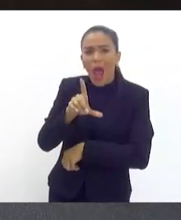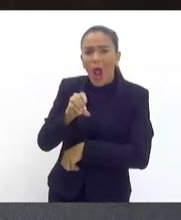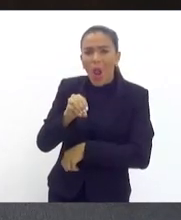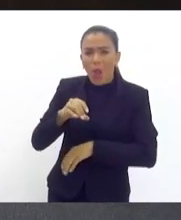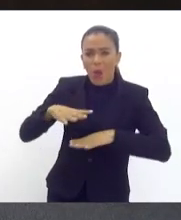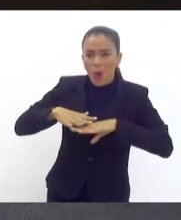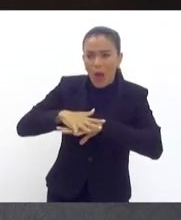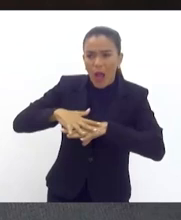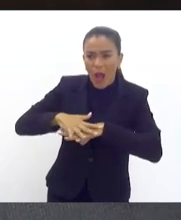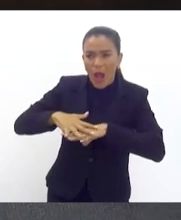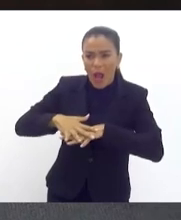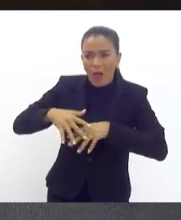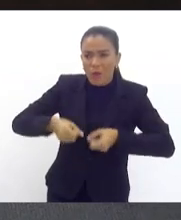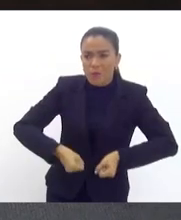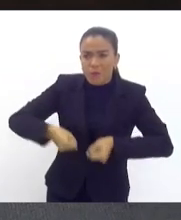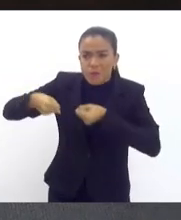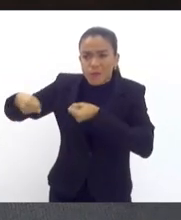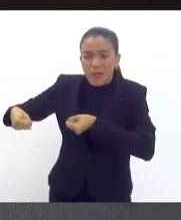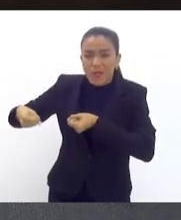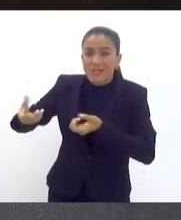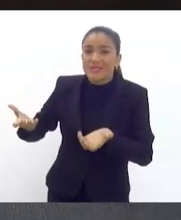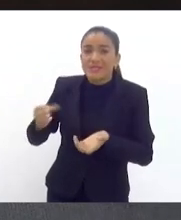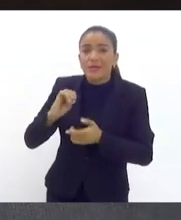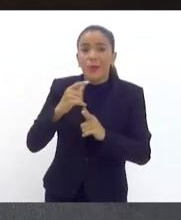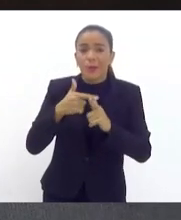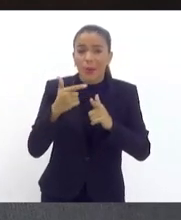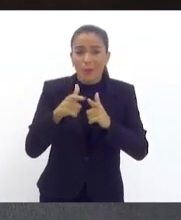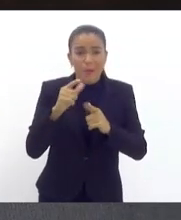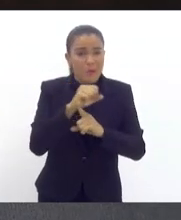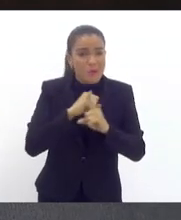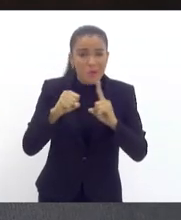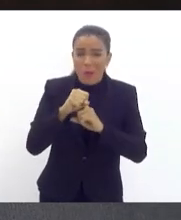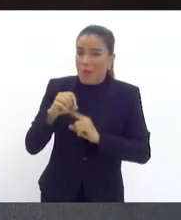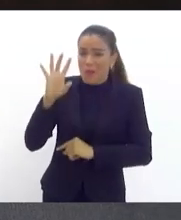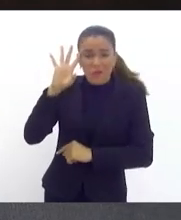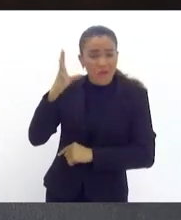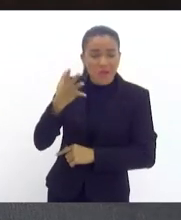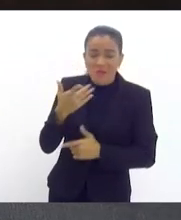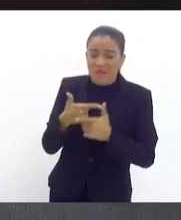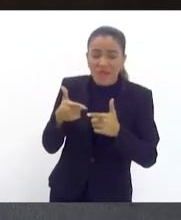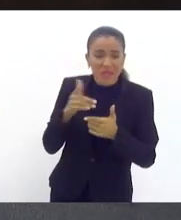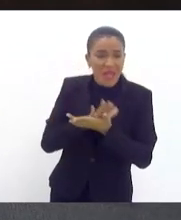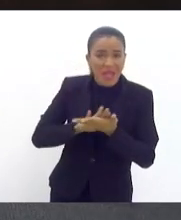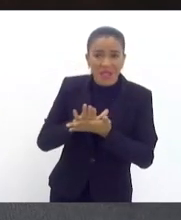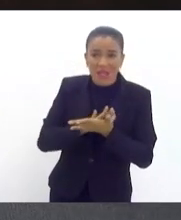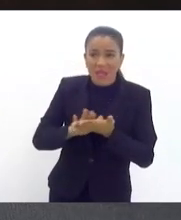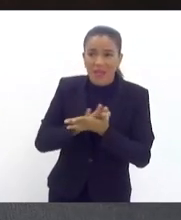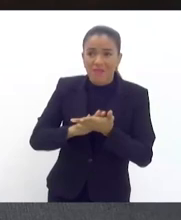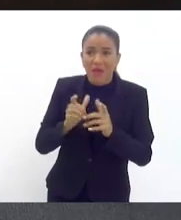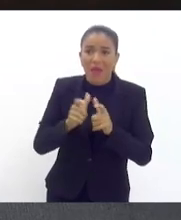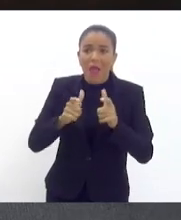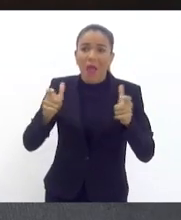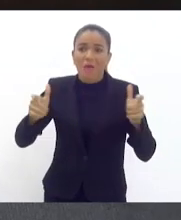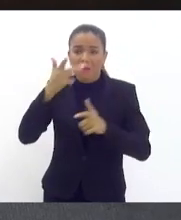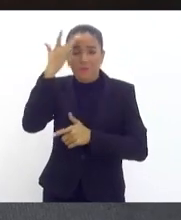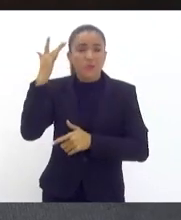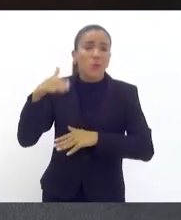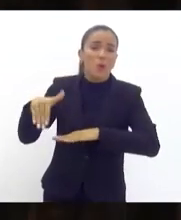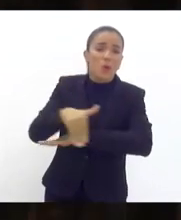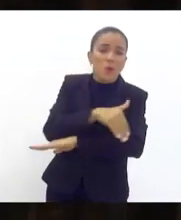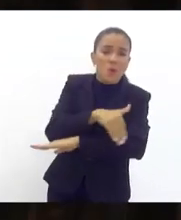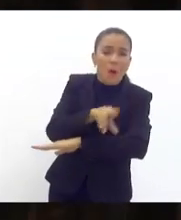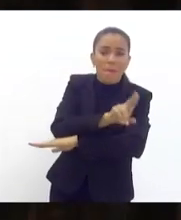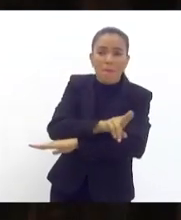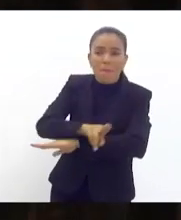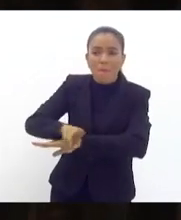falou vai aumentar a estrutura mas se o problema social não melhorar vai aumentar o número de pessoas na rua essas pessoas sabe que ela